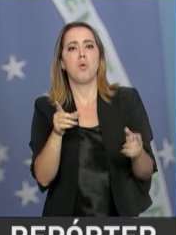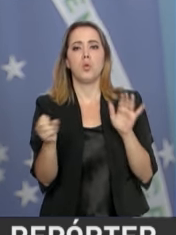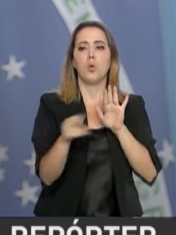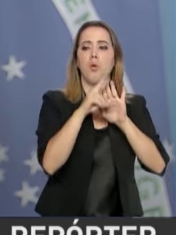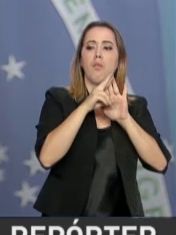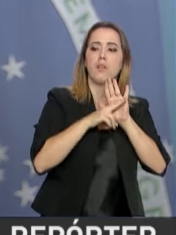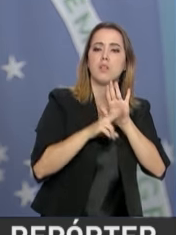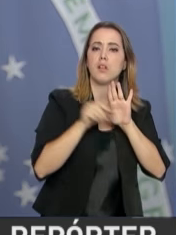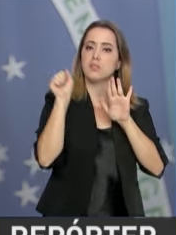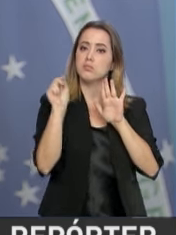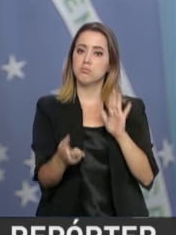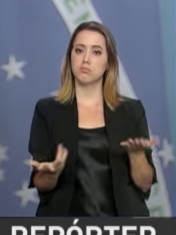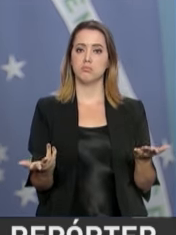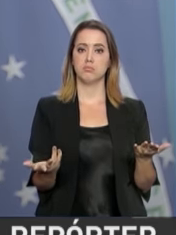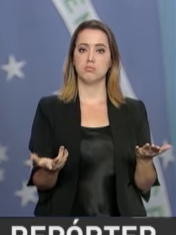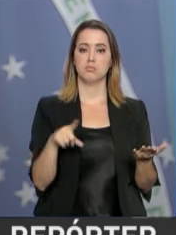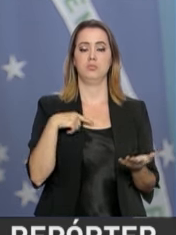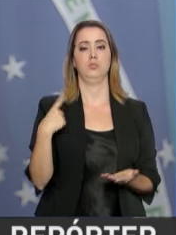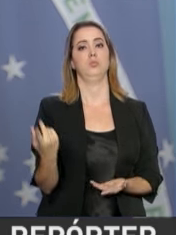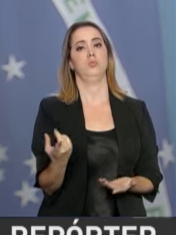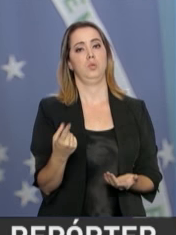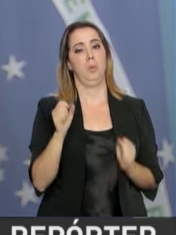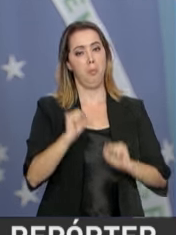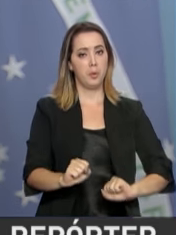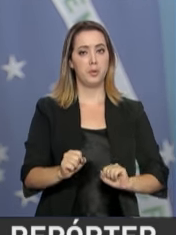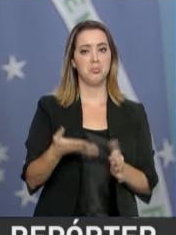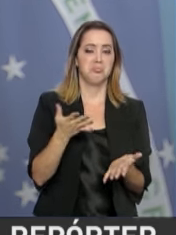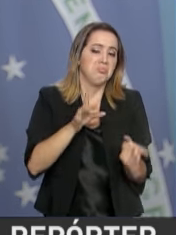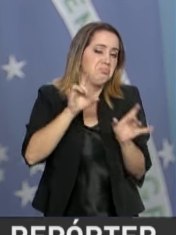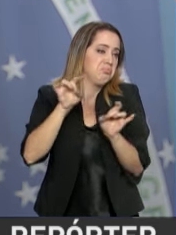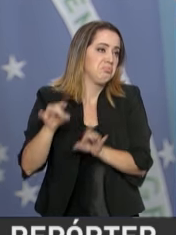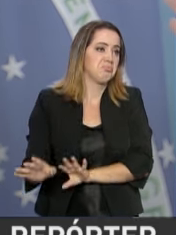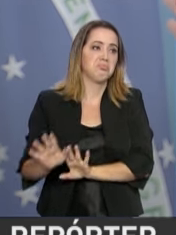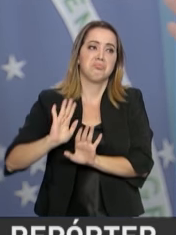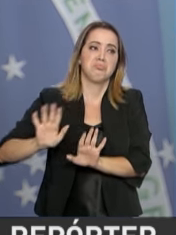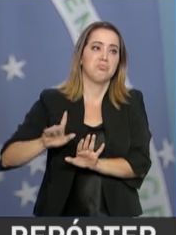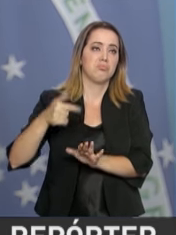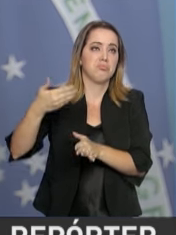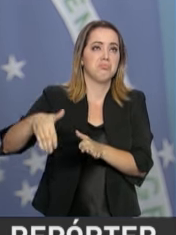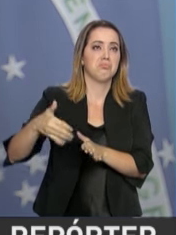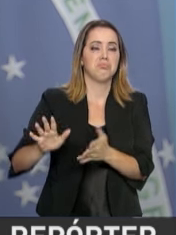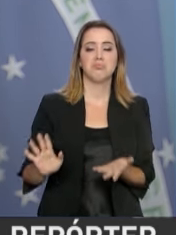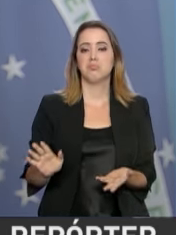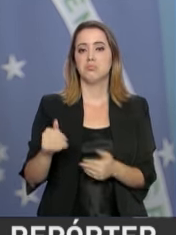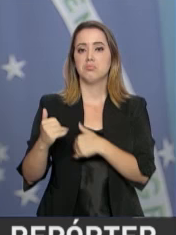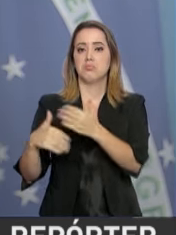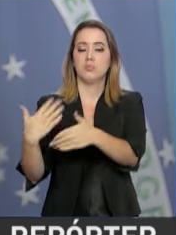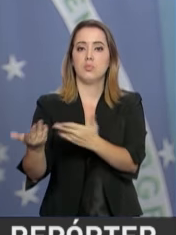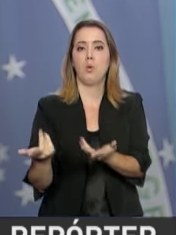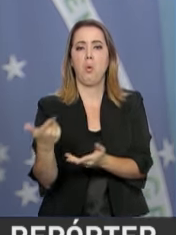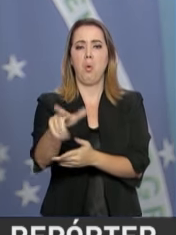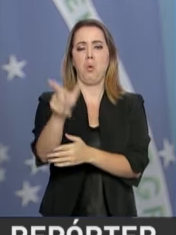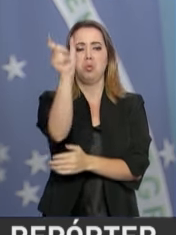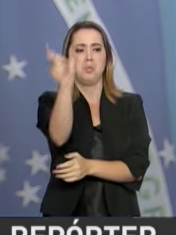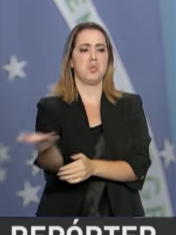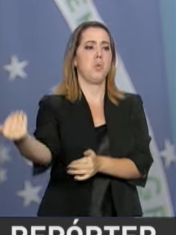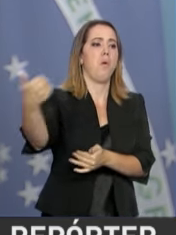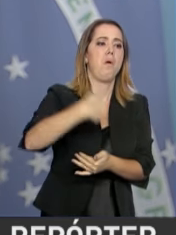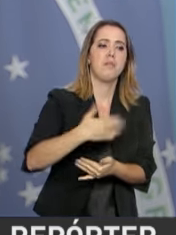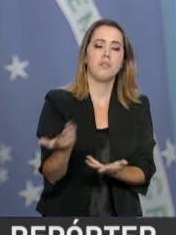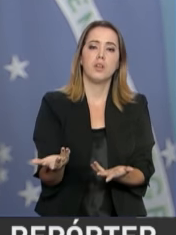Previdência? Ora, poderia perfeitamente deixar para depois, não é? Poderia deixar para depois outro que vier